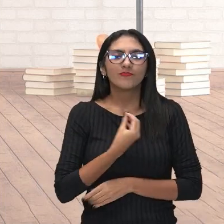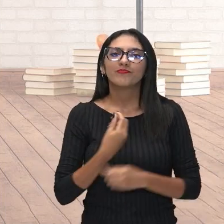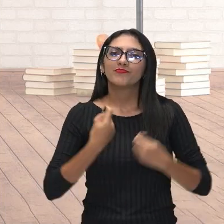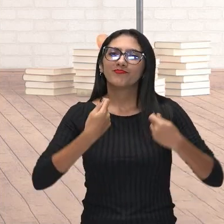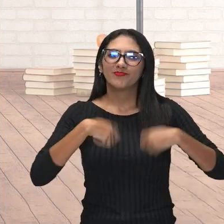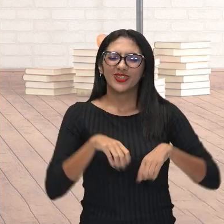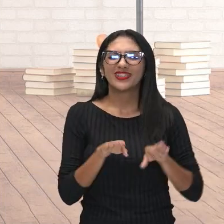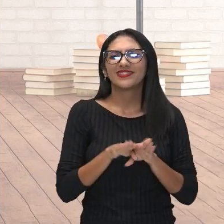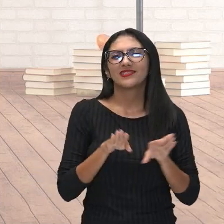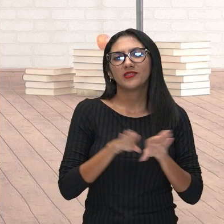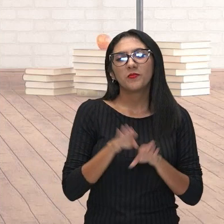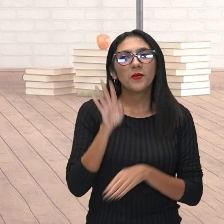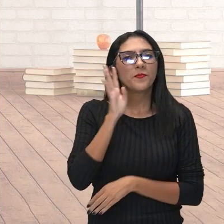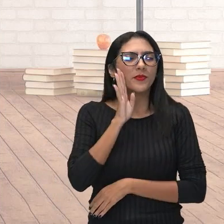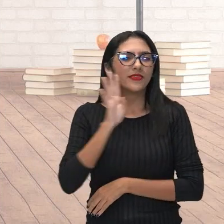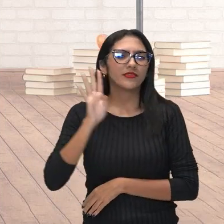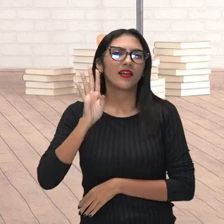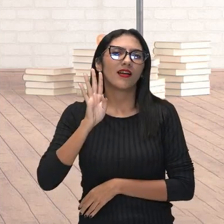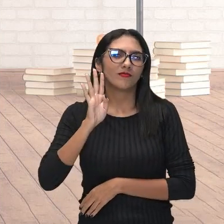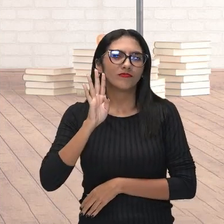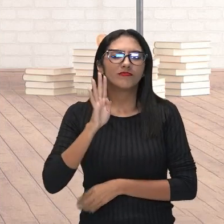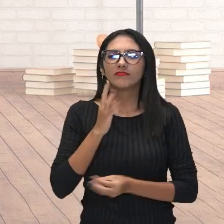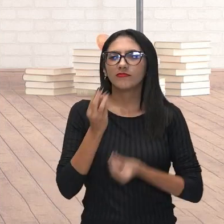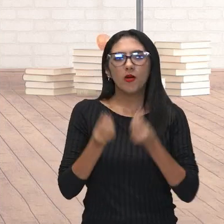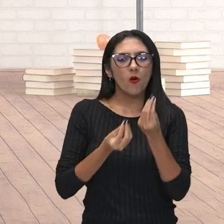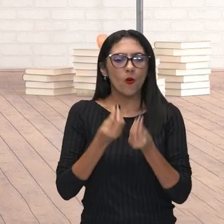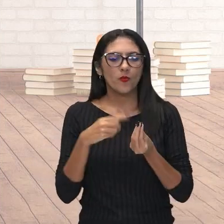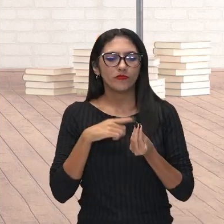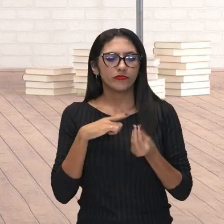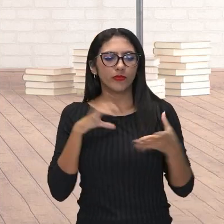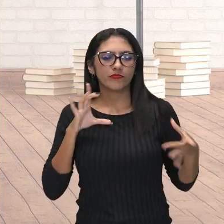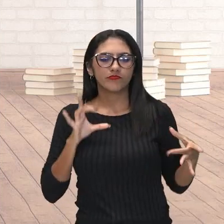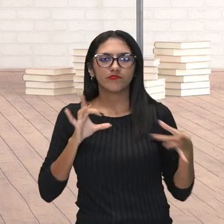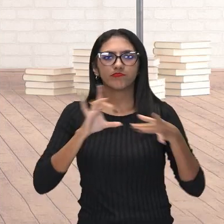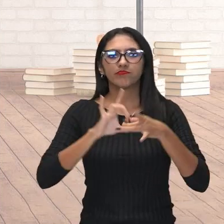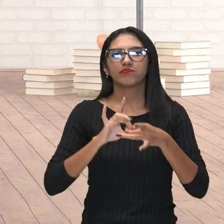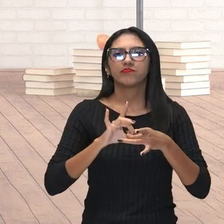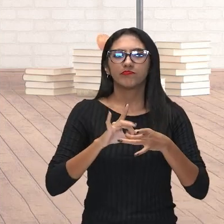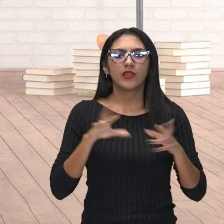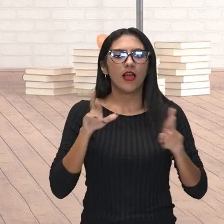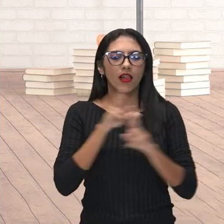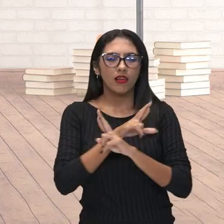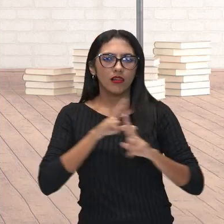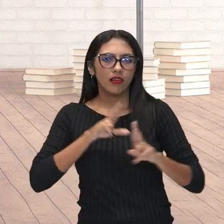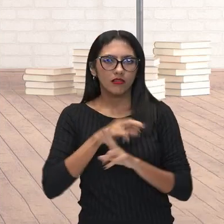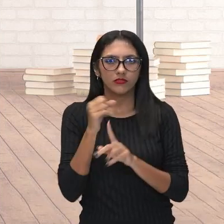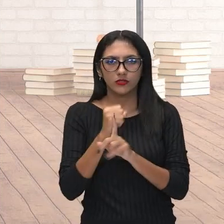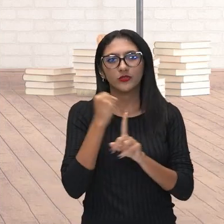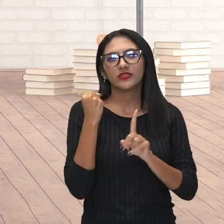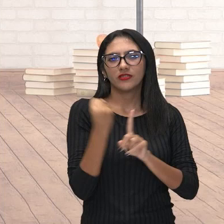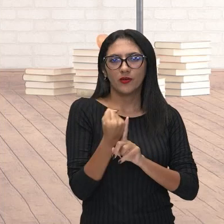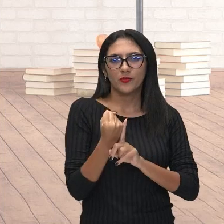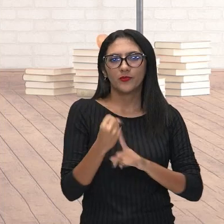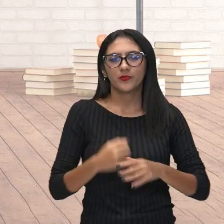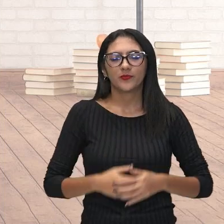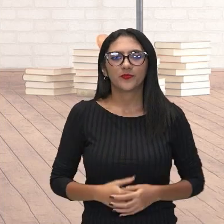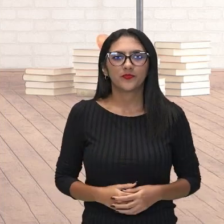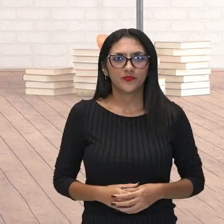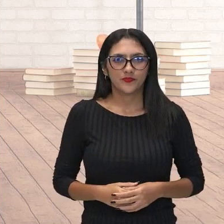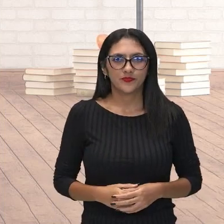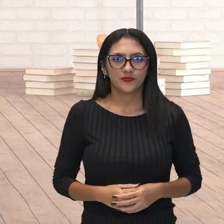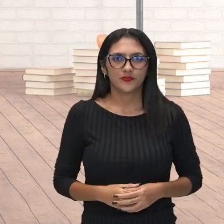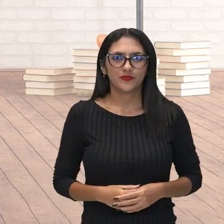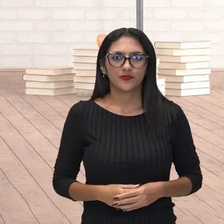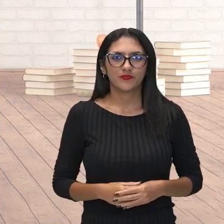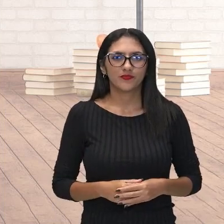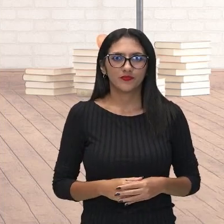que pensar na contribuição social do meu projeto de vida. Porque